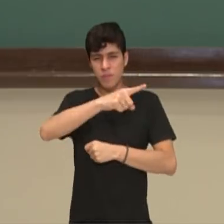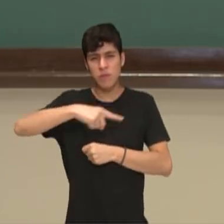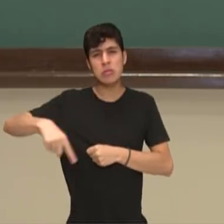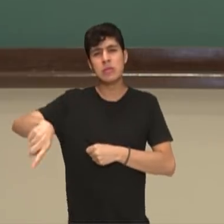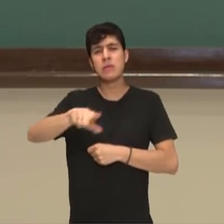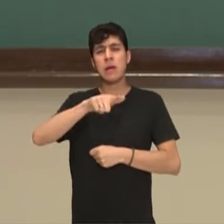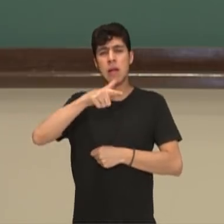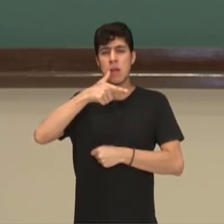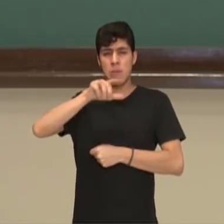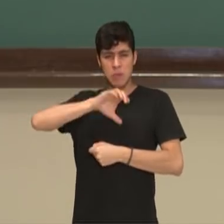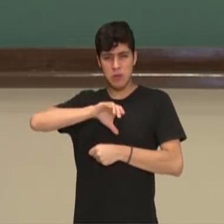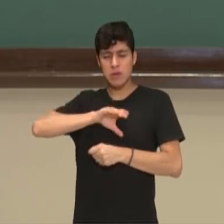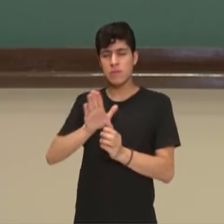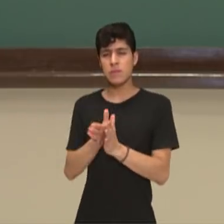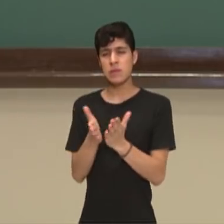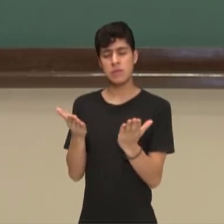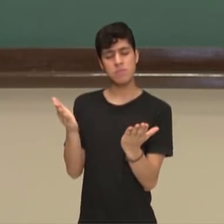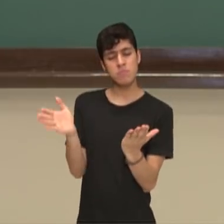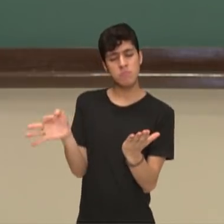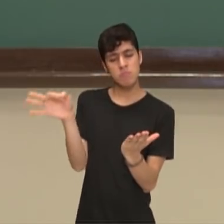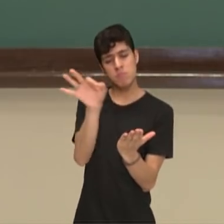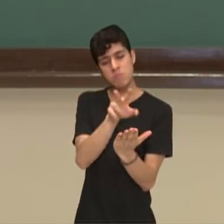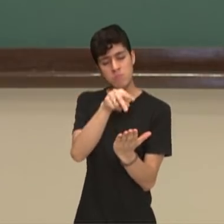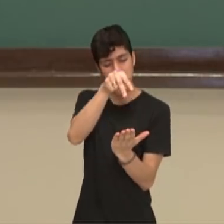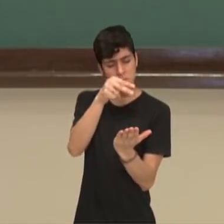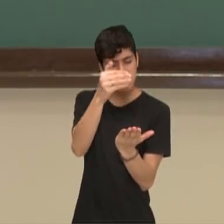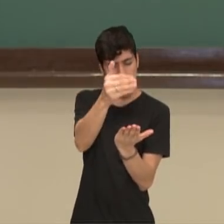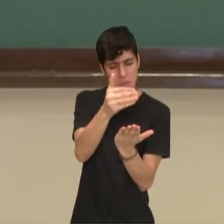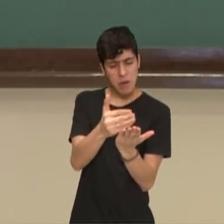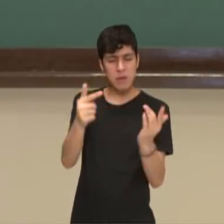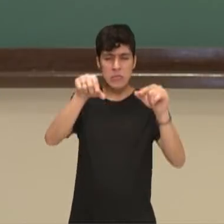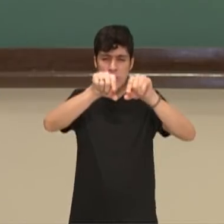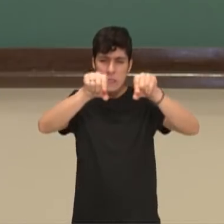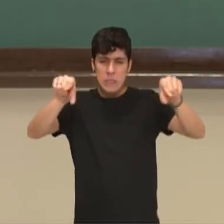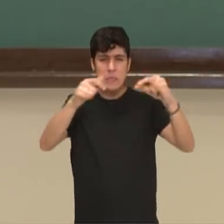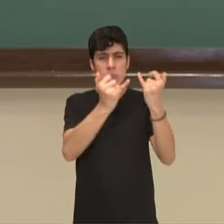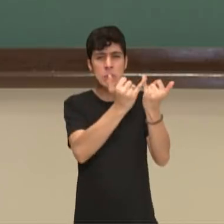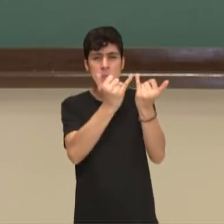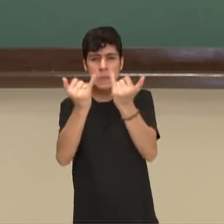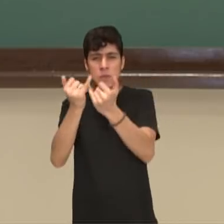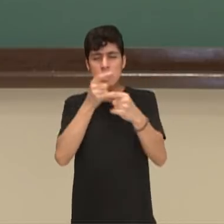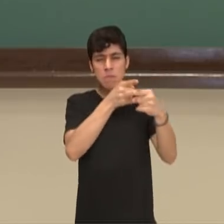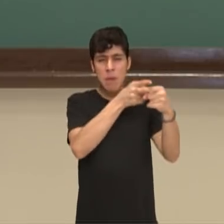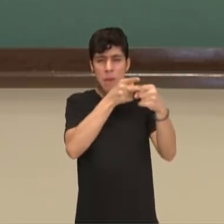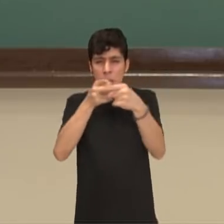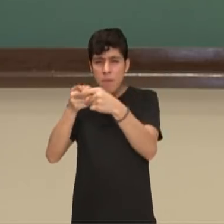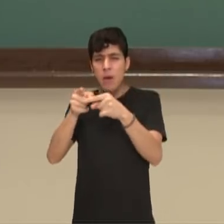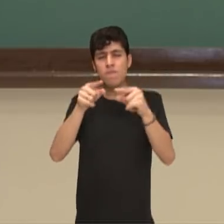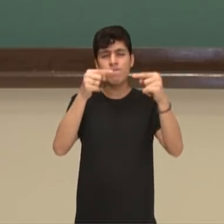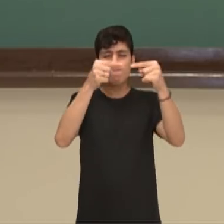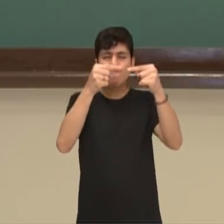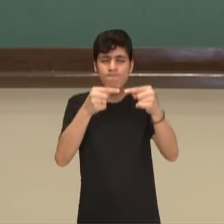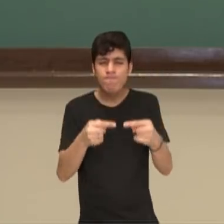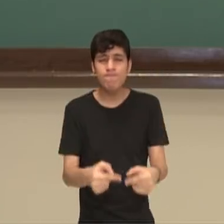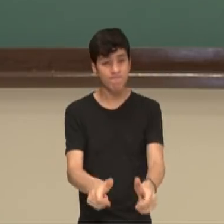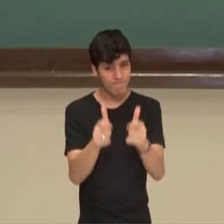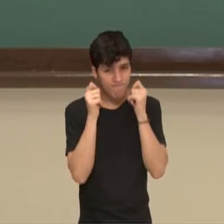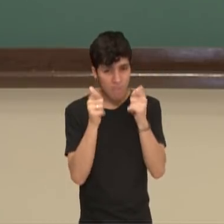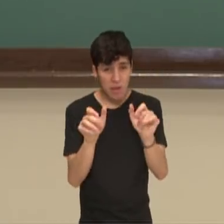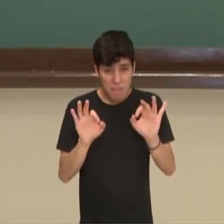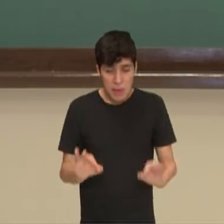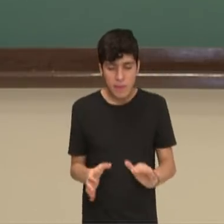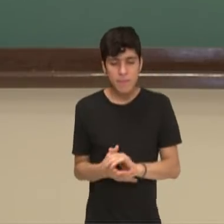português, por exemplo, ela tem os versos, elas têm as métricas, elas têm as rimas, tudo certinho, um embaixo do outro, não é